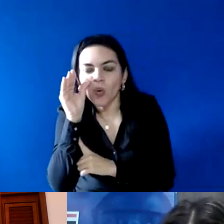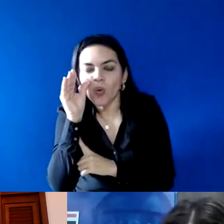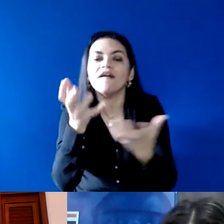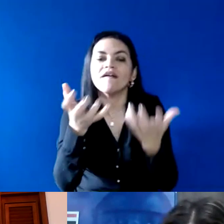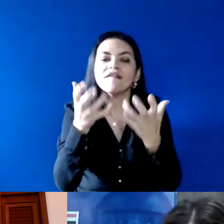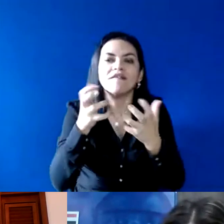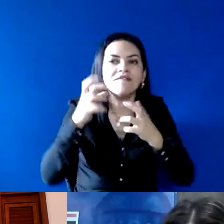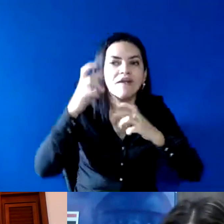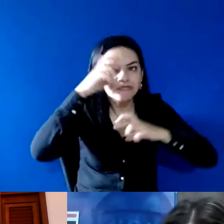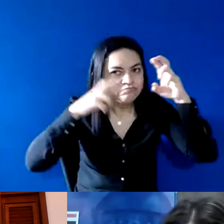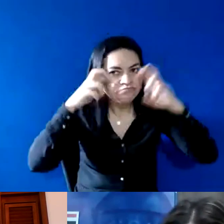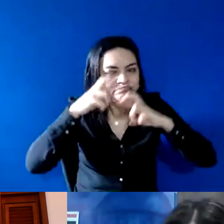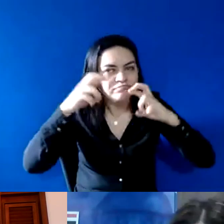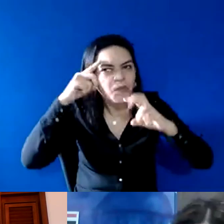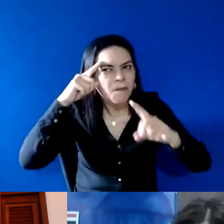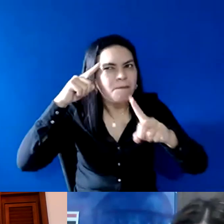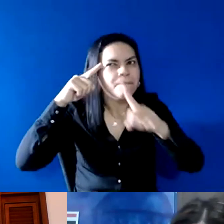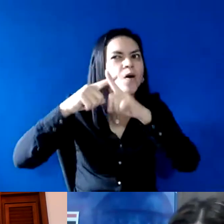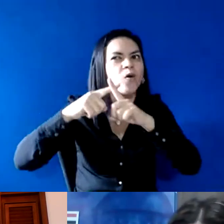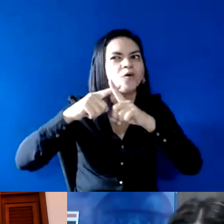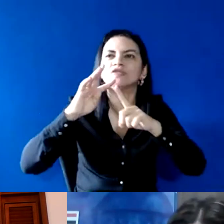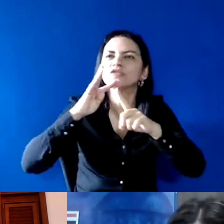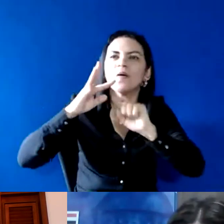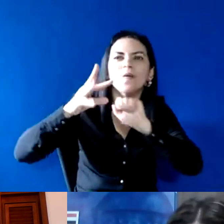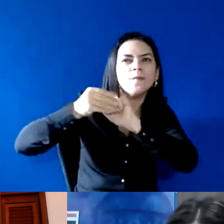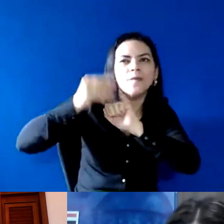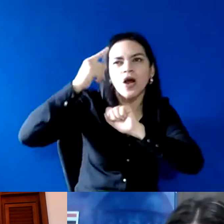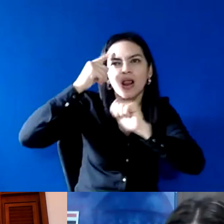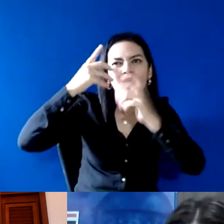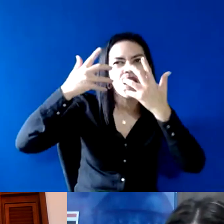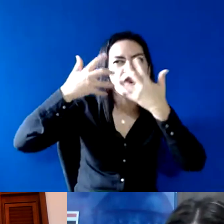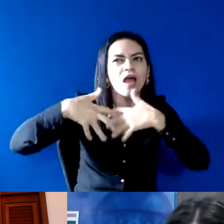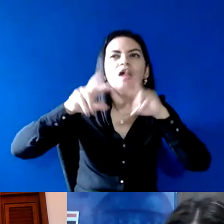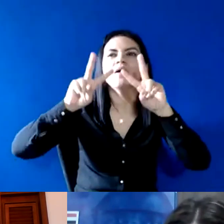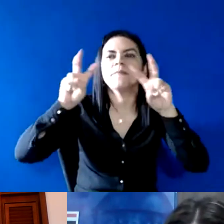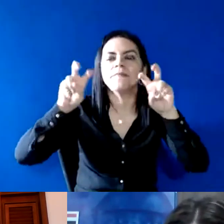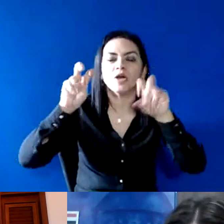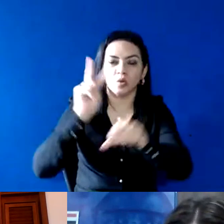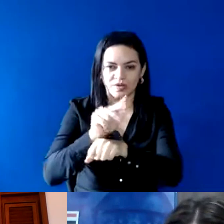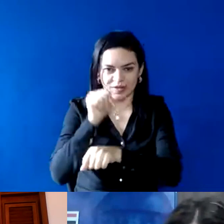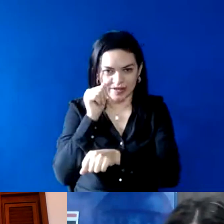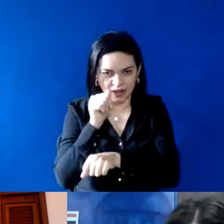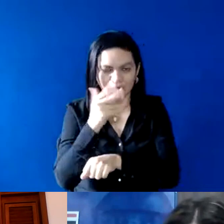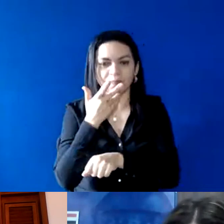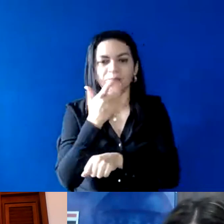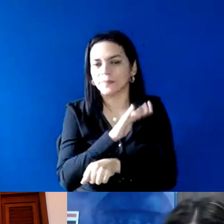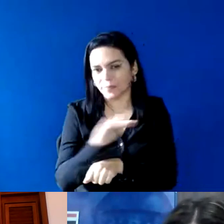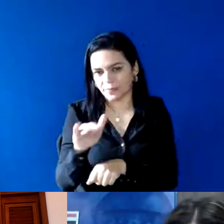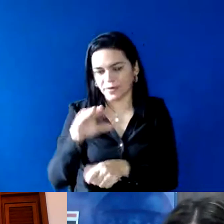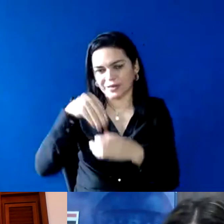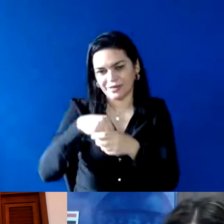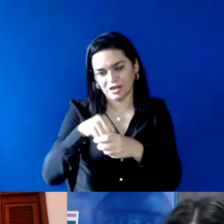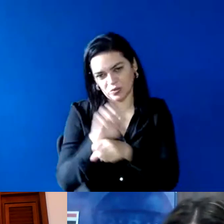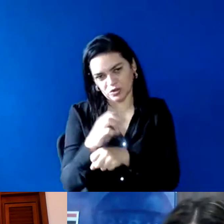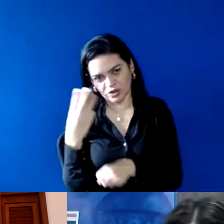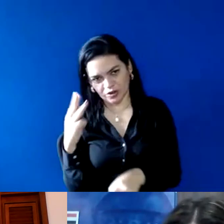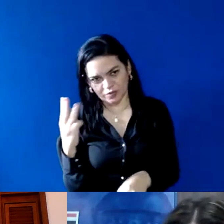queiram potencializar suas reflexões a respeito do cuidado da mulher e da criança no nosso